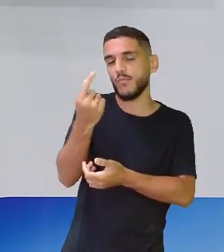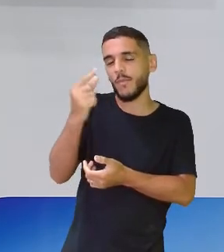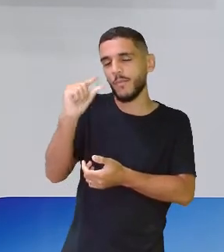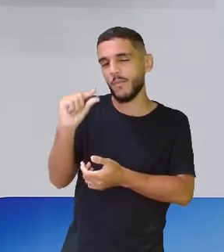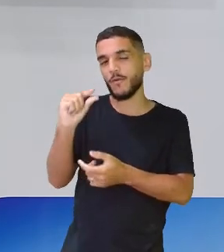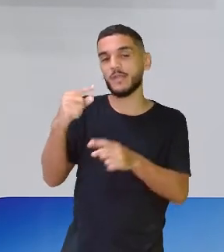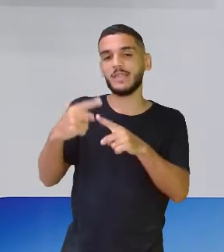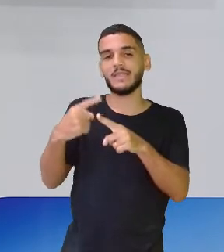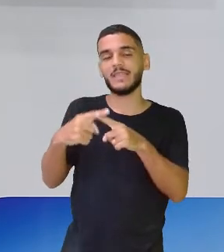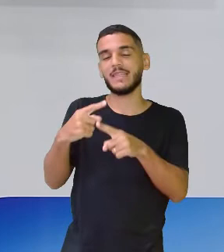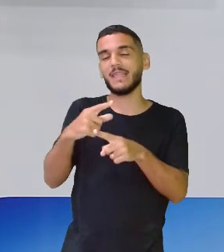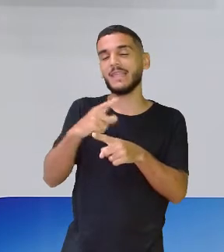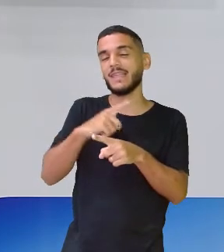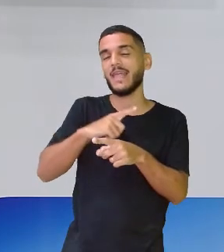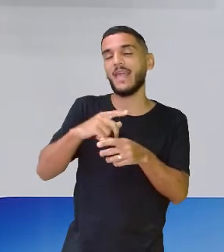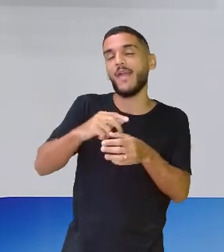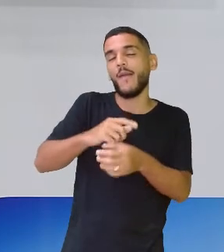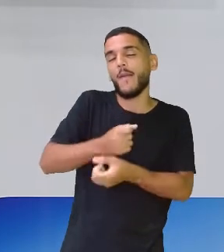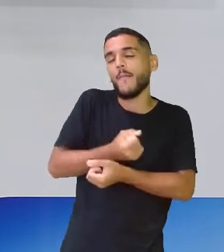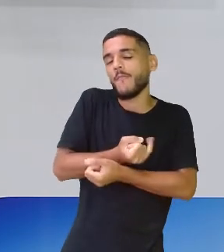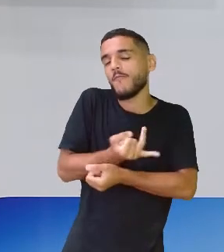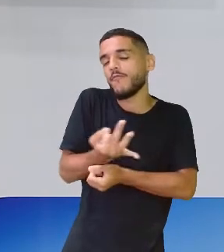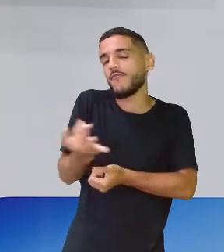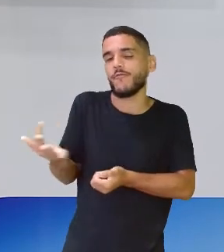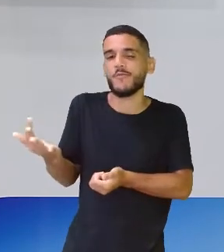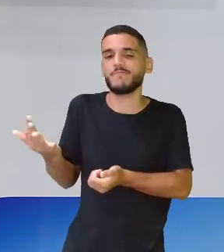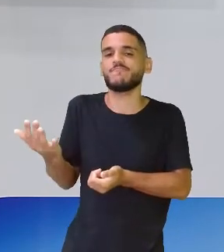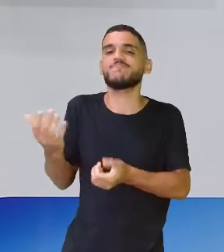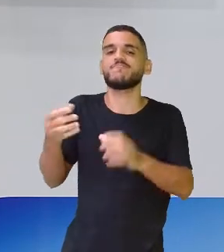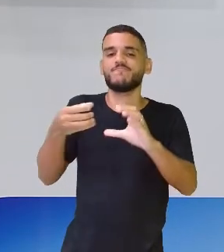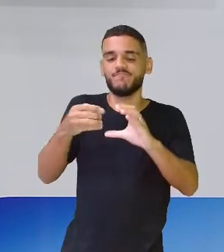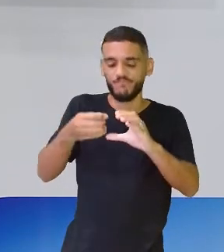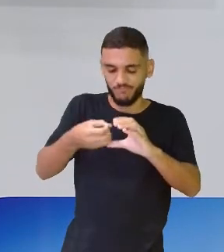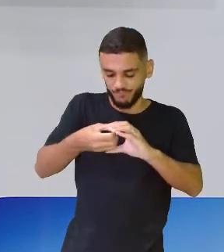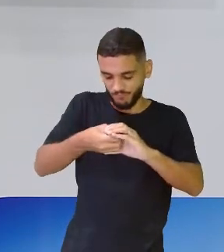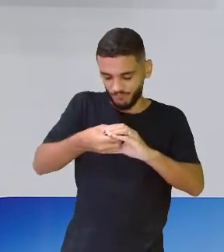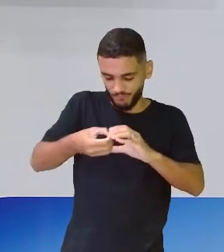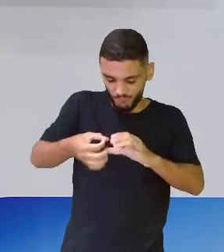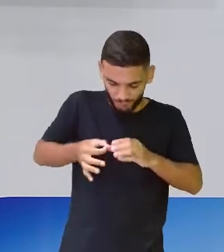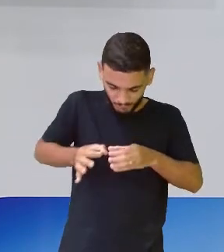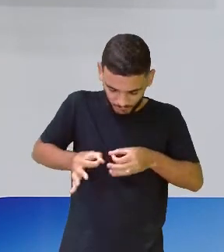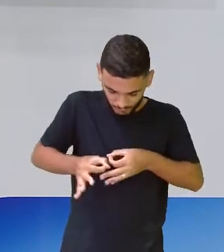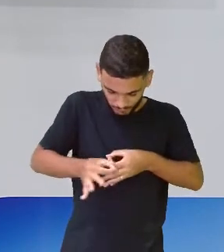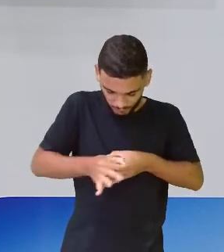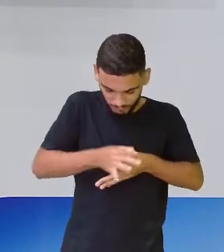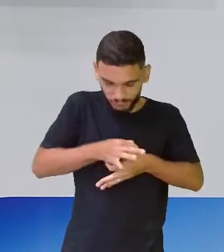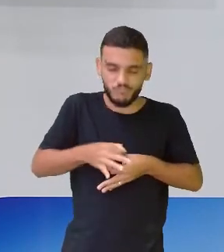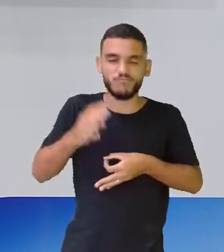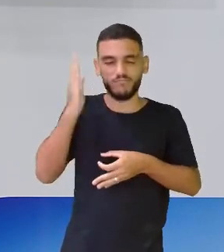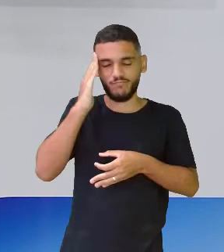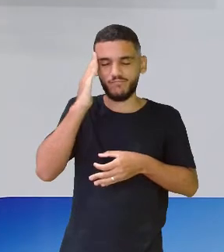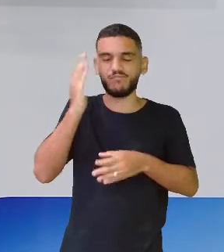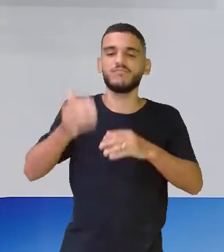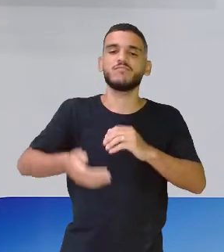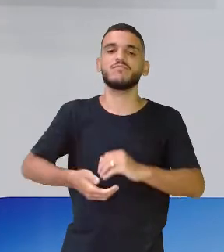ver alguns desses sistemas, já que são vários. Mas na nossa aula seguinte a gente continua vendo outros, tá?